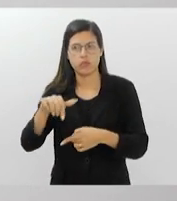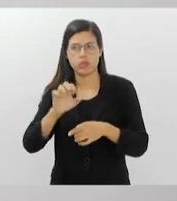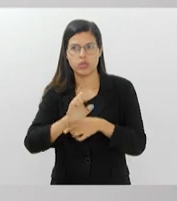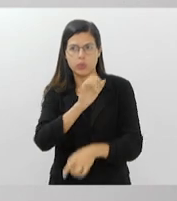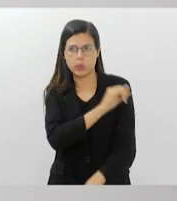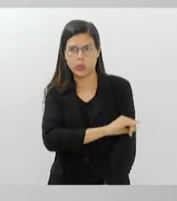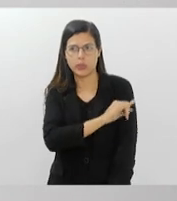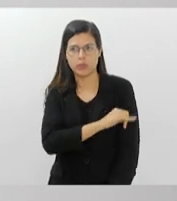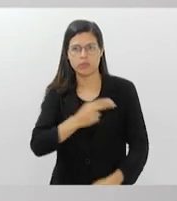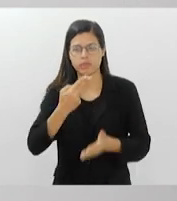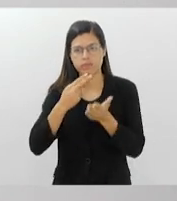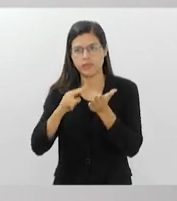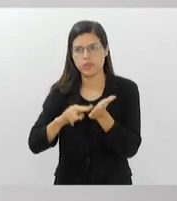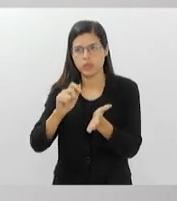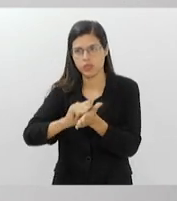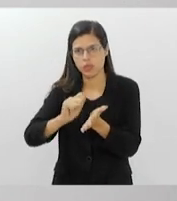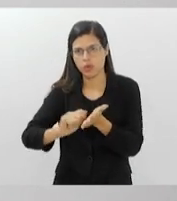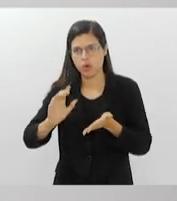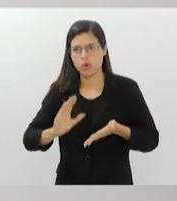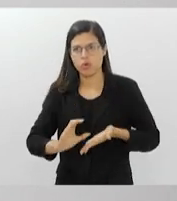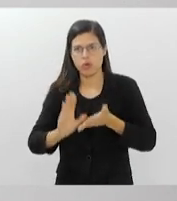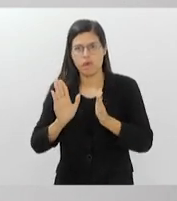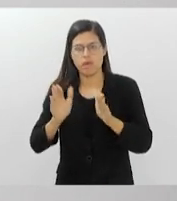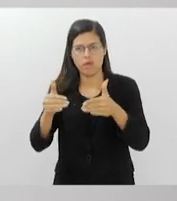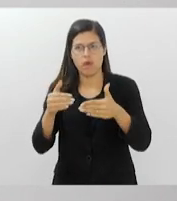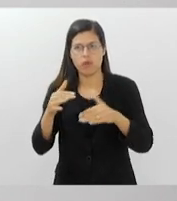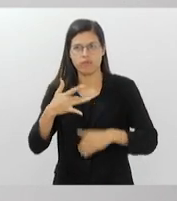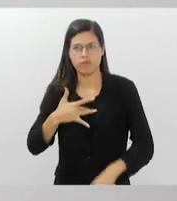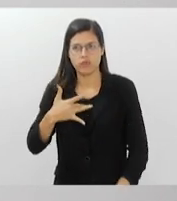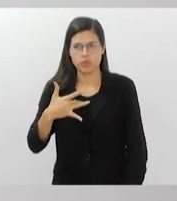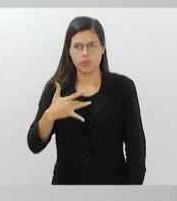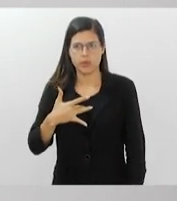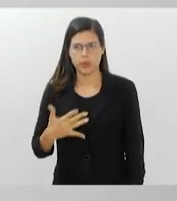essa foi uma carta escrita pelo colegiado do Fórum de